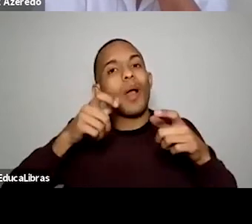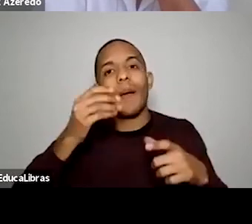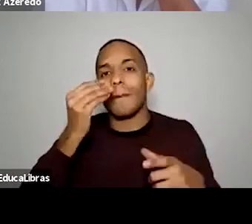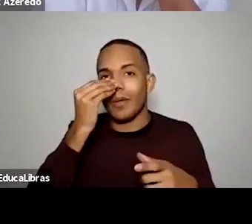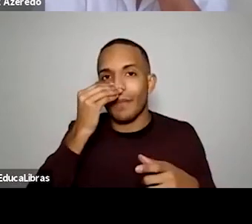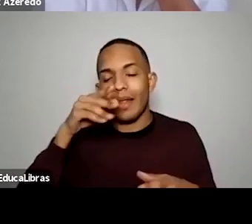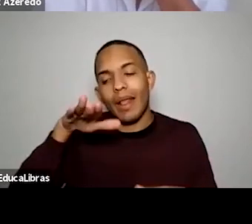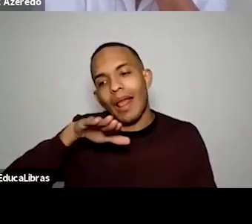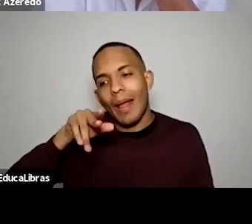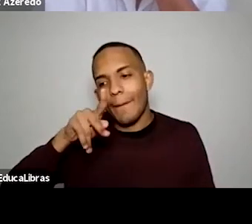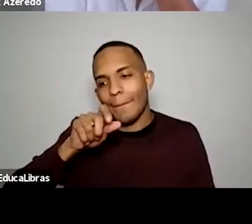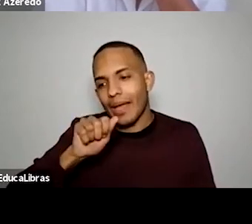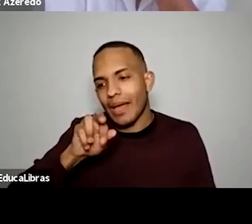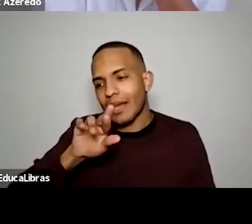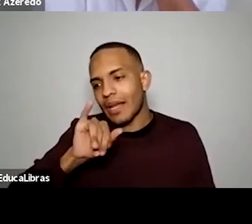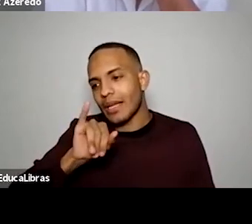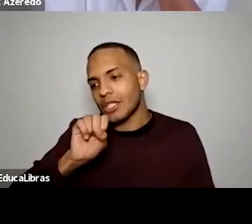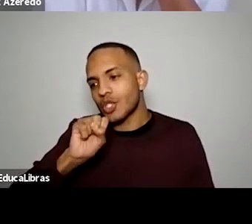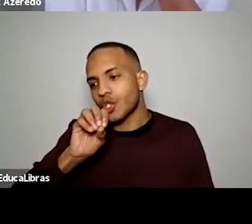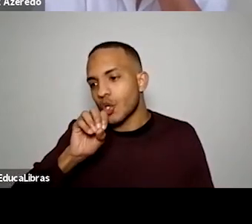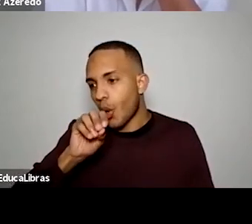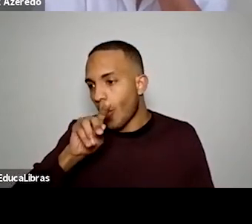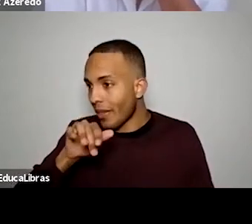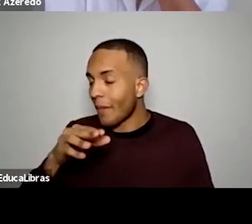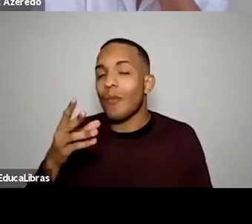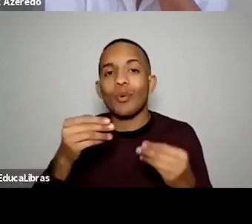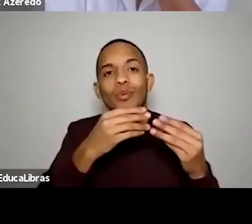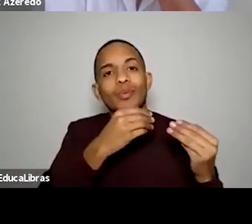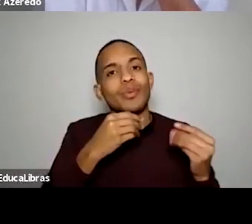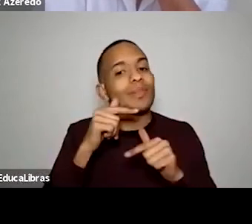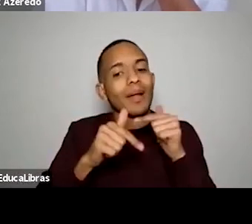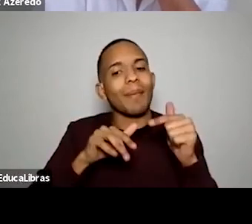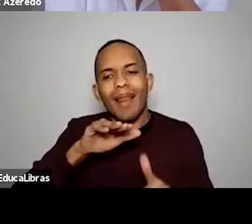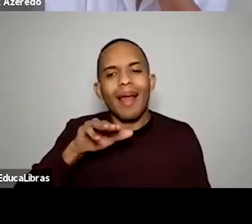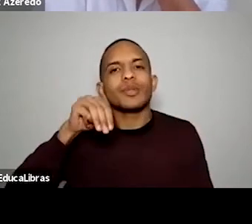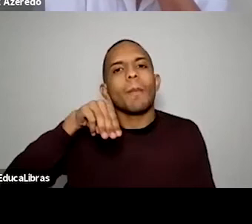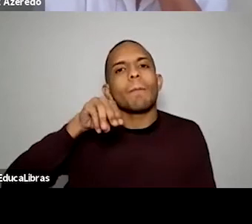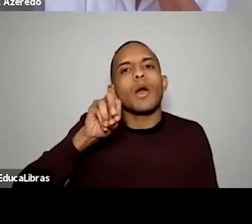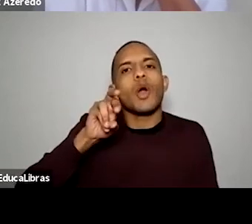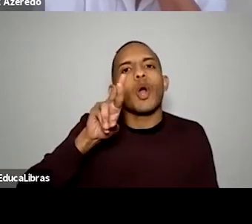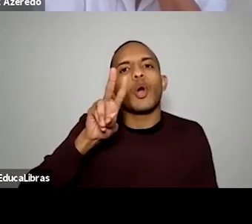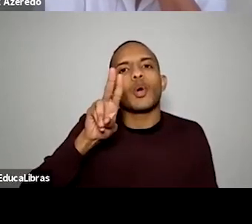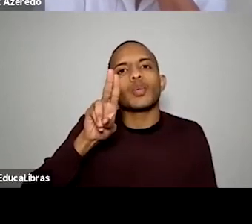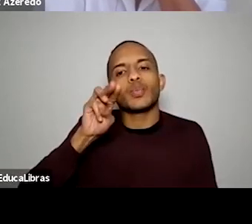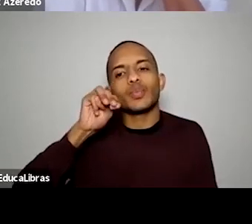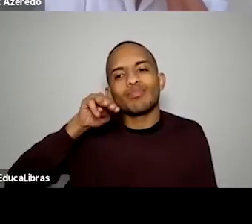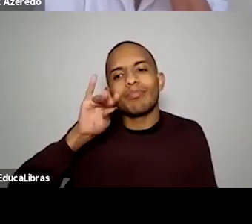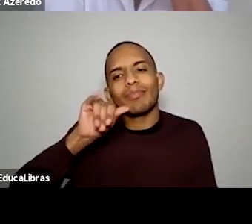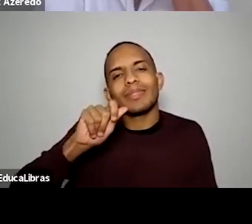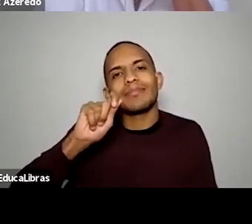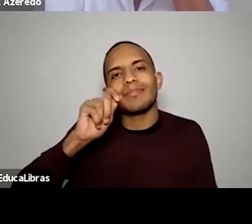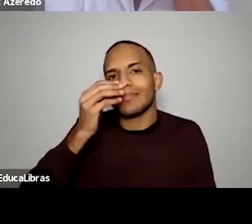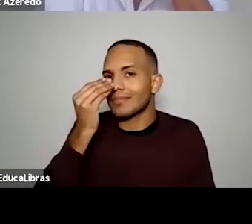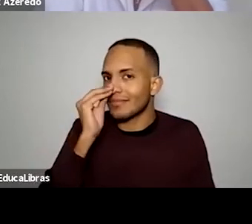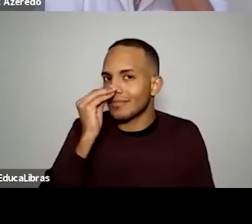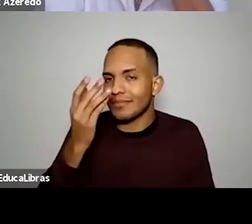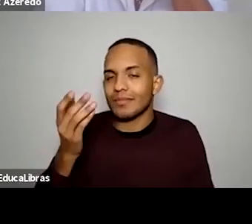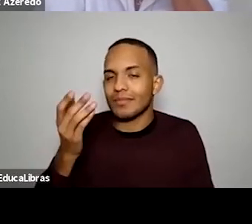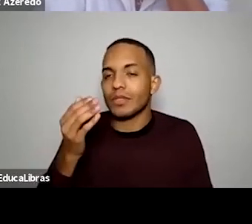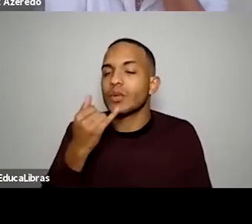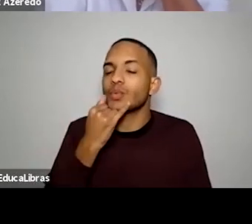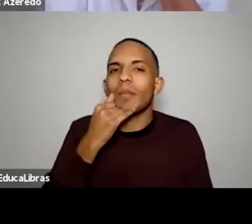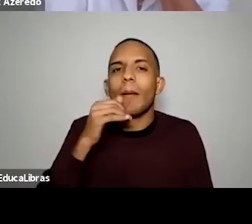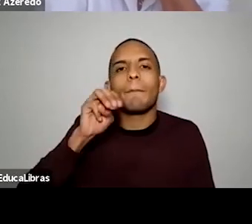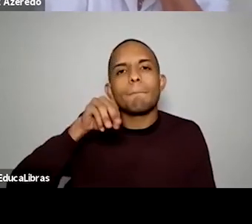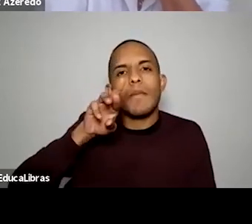a maioria trabalha no Morumbi, e aí faltou política pública. Então, nós decidimos que, diante de uma ausência de uma política pública, se nós íamos ficar